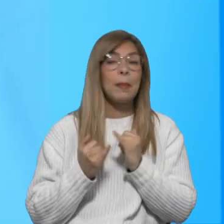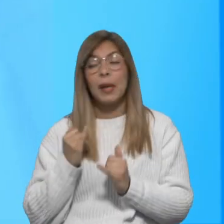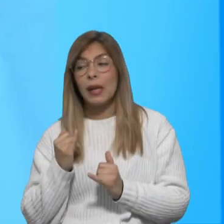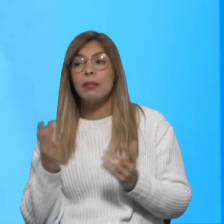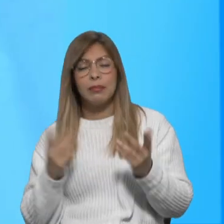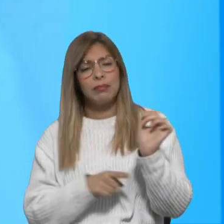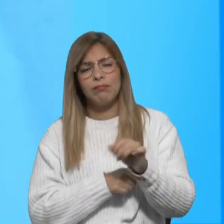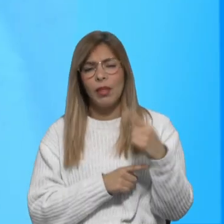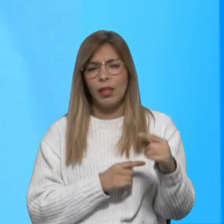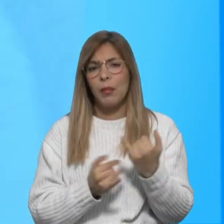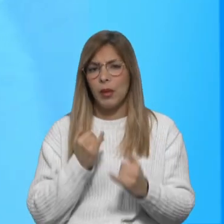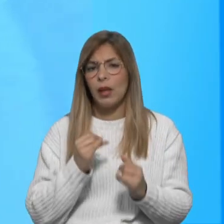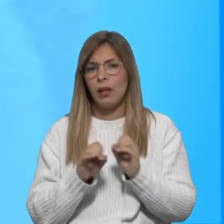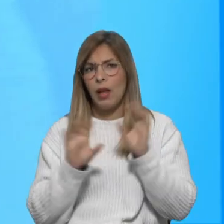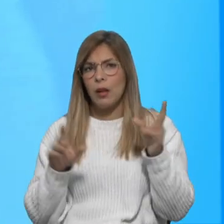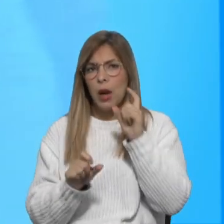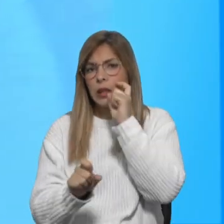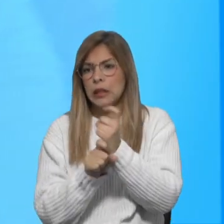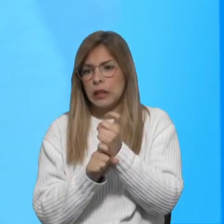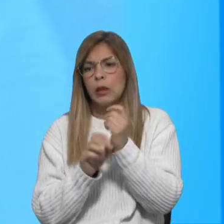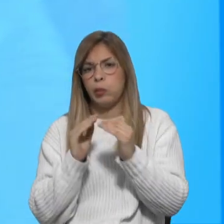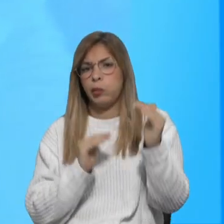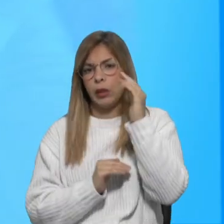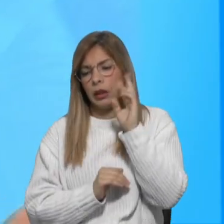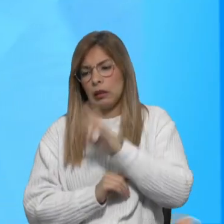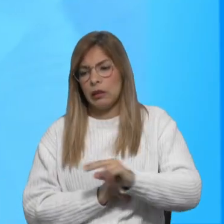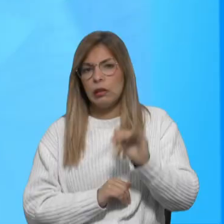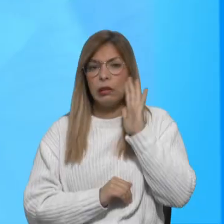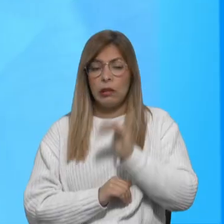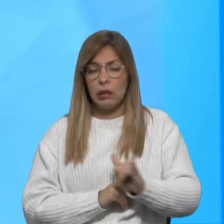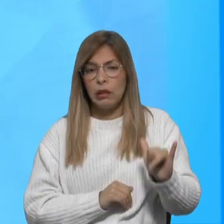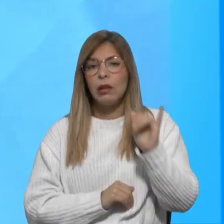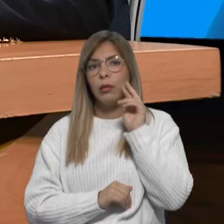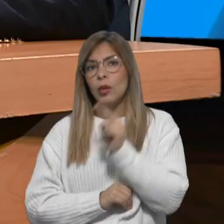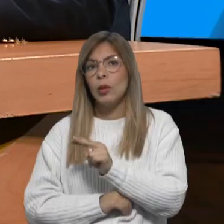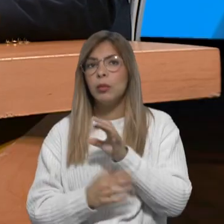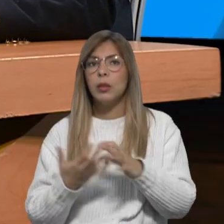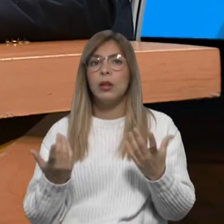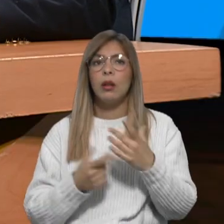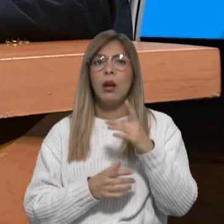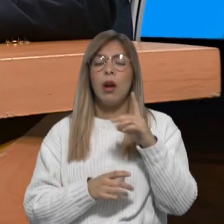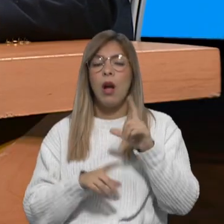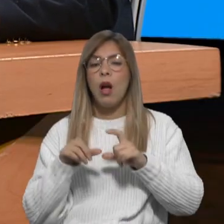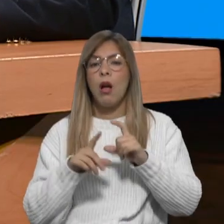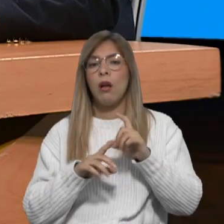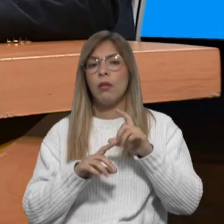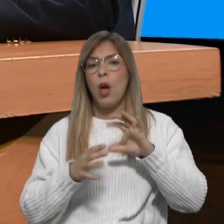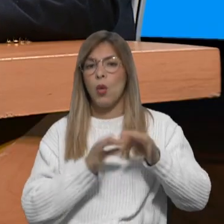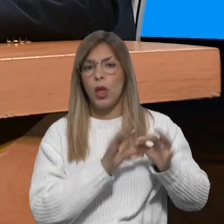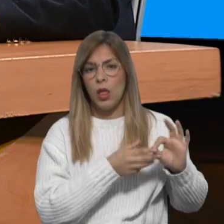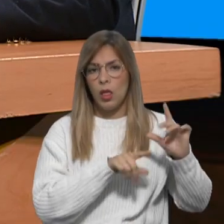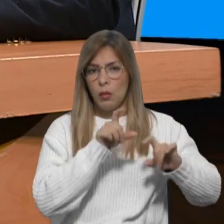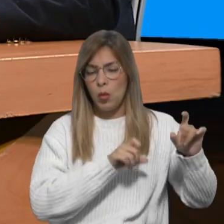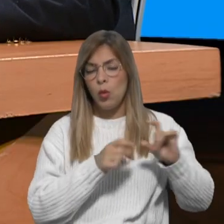com isso? Enfrenta-se o perigo, supera-se. Com os tais nomeadamente com a algorética, mas também com uma visão bastante... Evidentemente, as coisas são